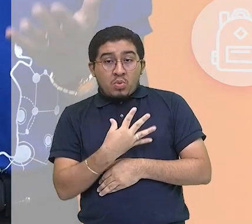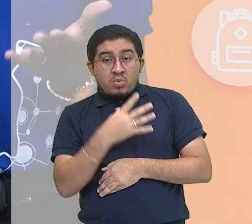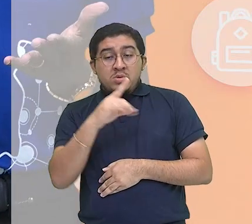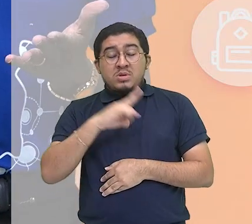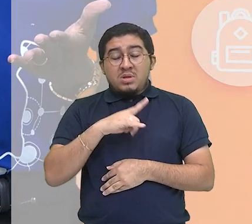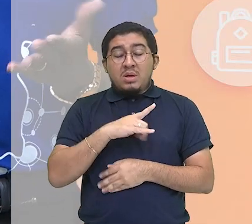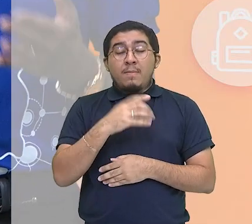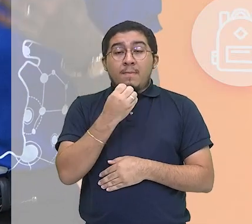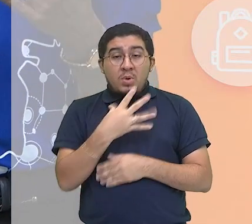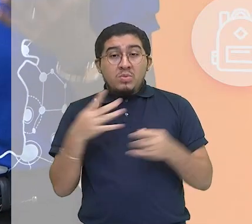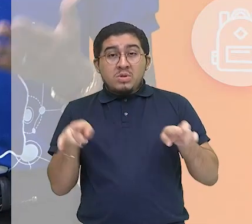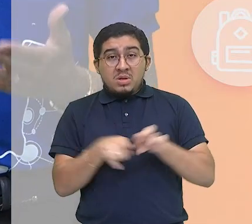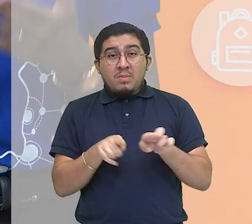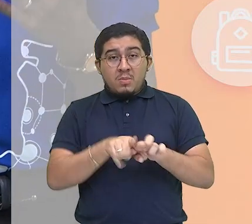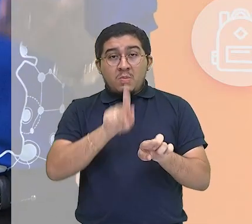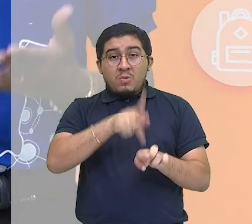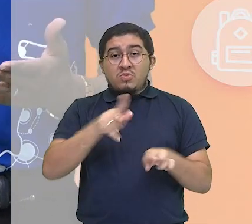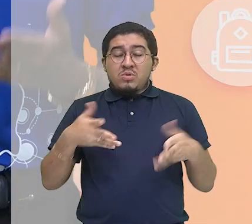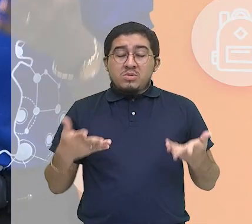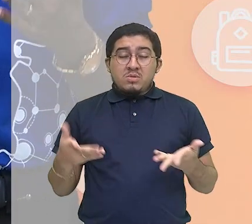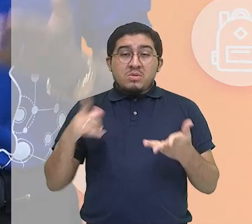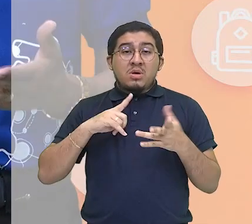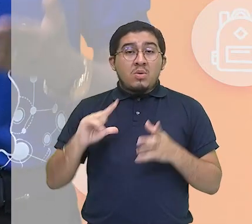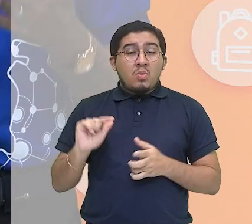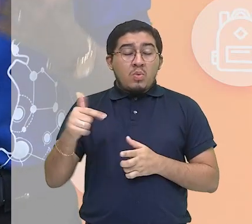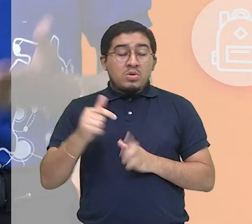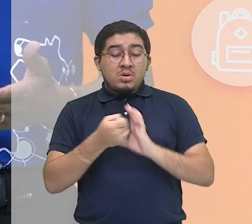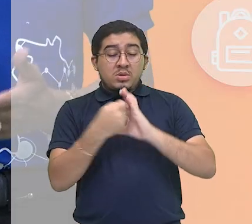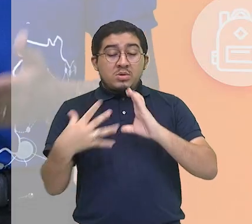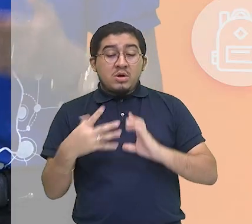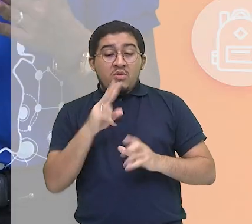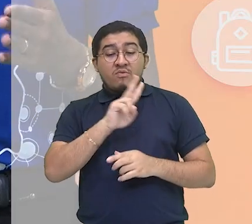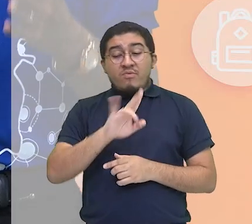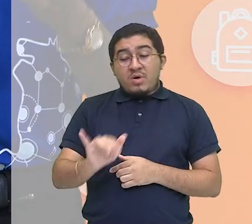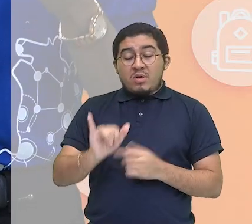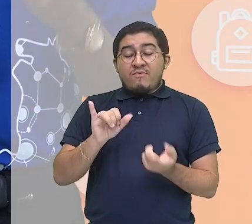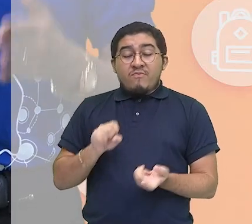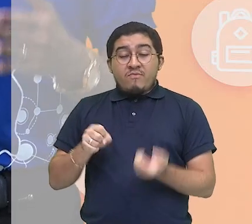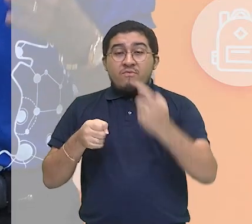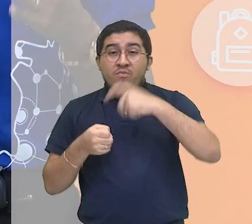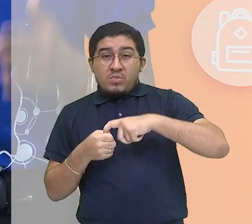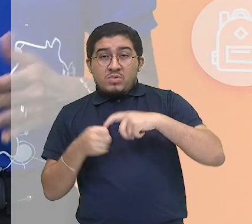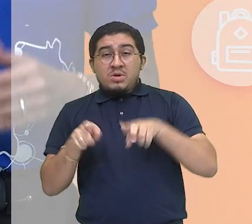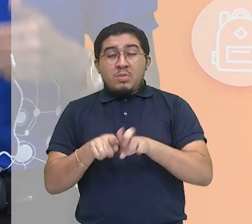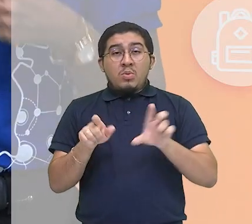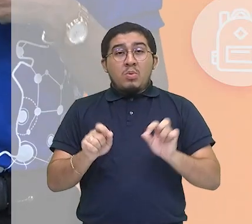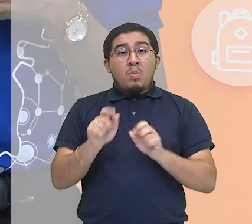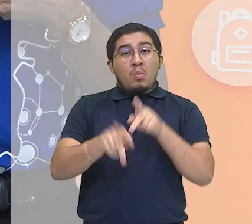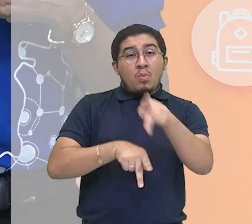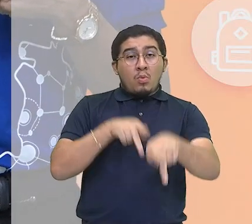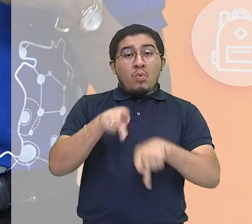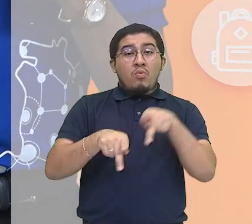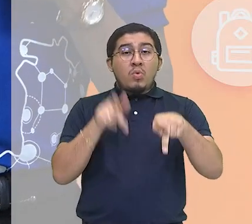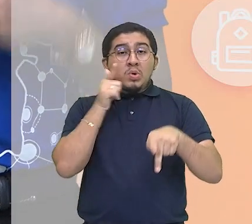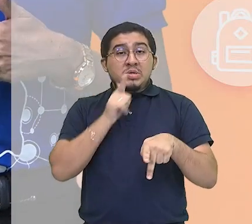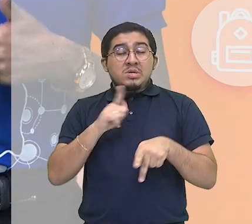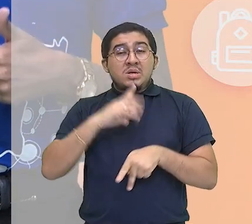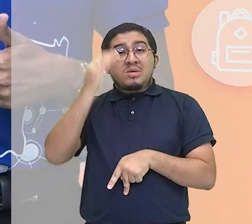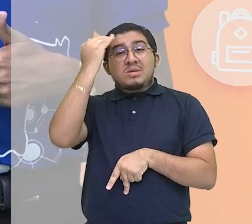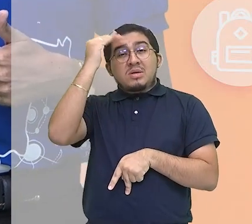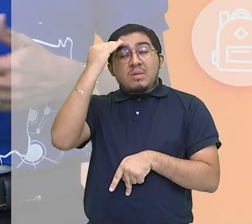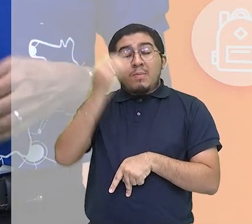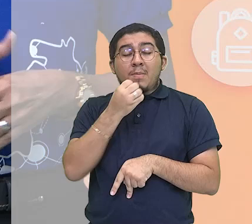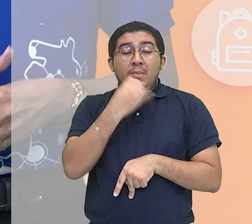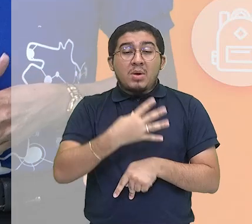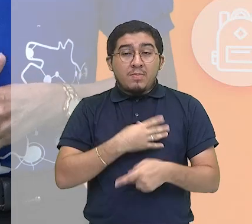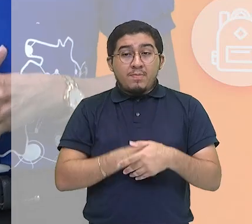Tem outros fatores que também vão contribuir para que aquela população seja considerada bem.